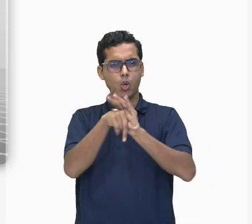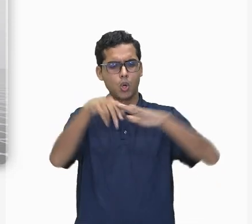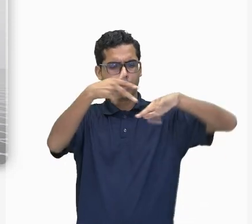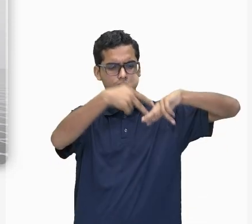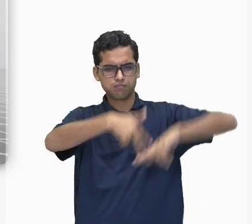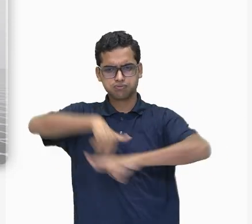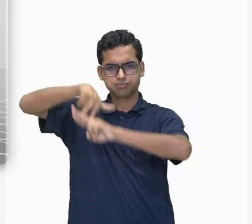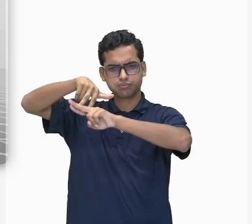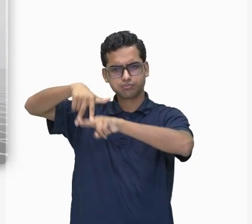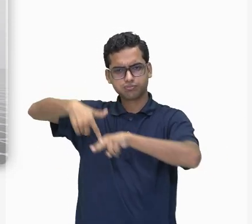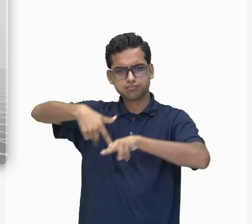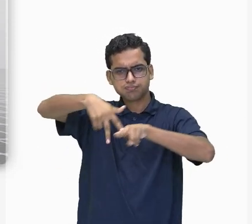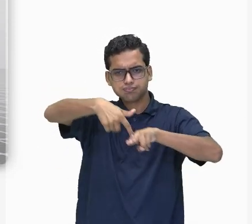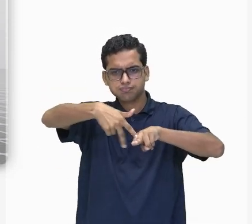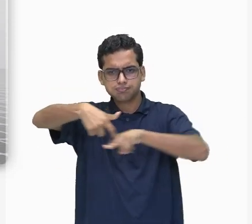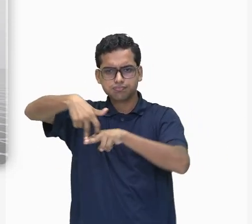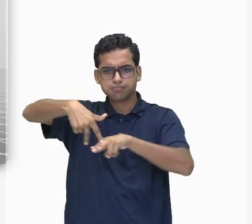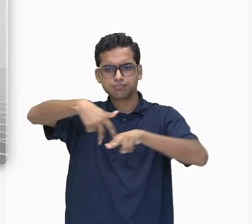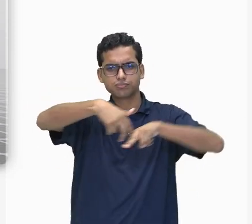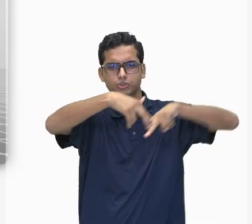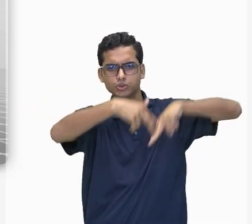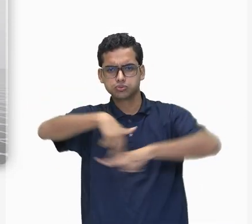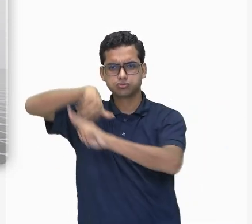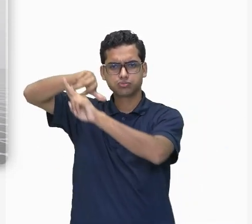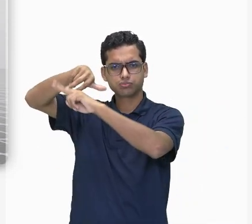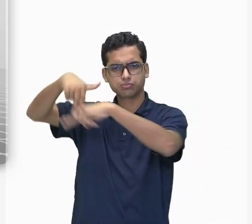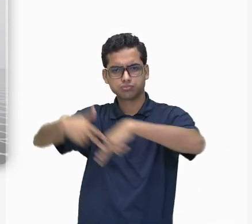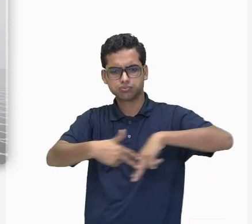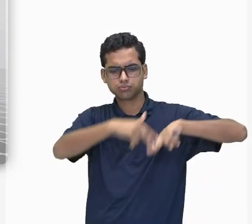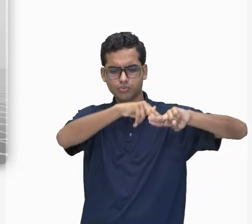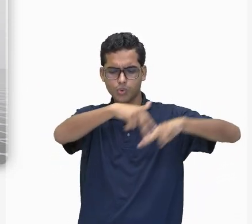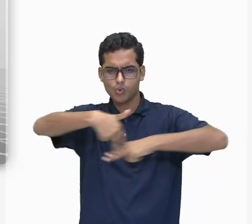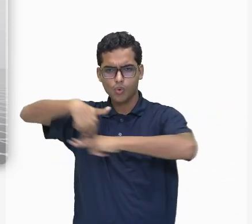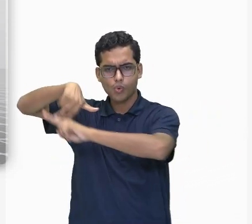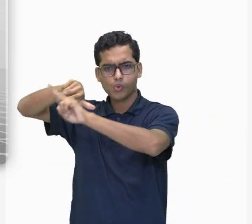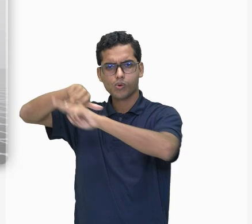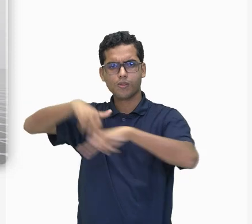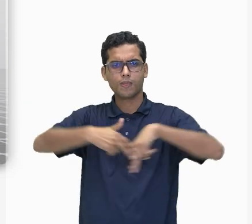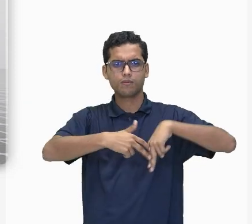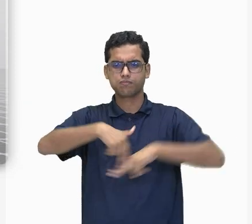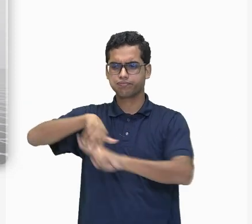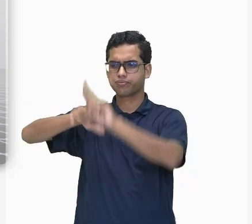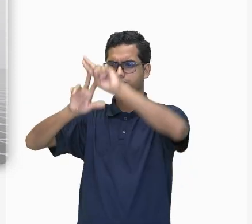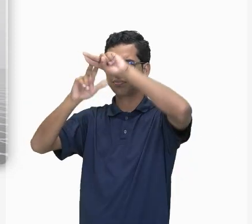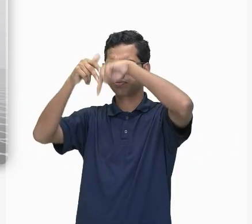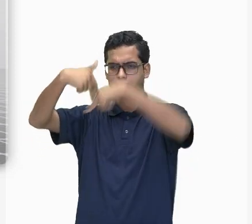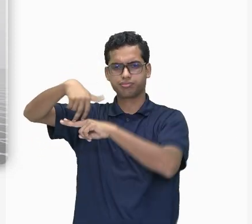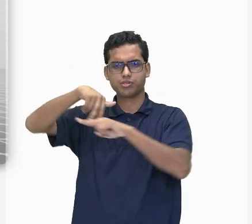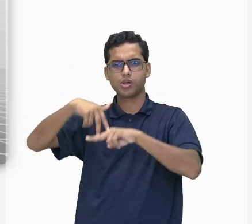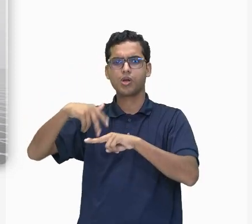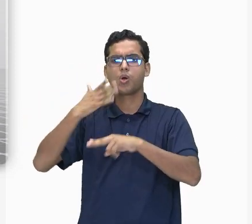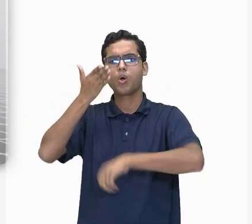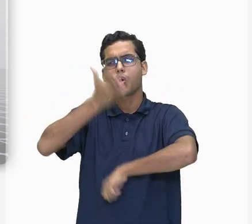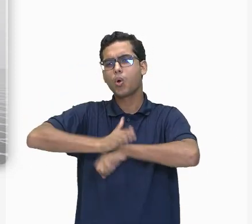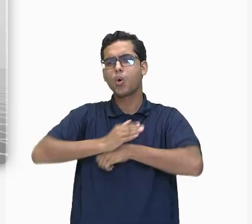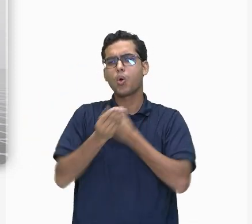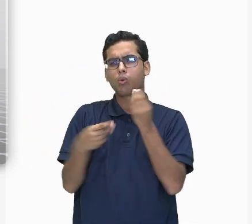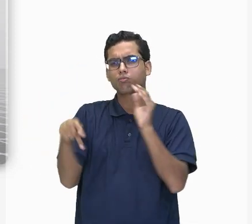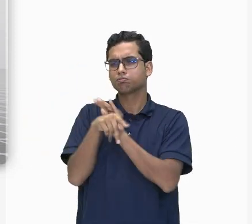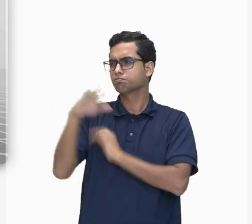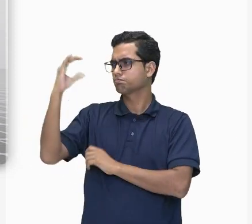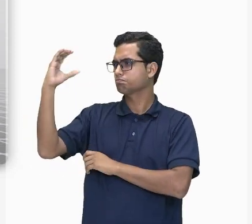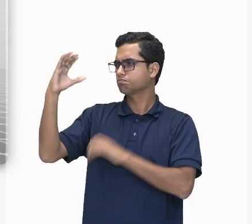E aonde que a ciência, a física está envolvida aí nessa prática, gente? Vamos observar aí que a